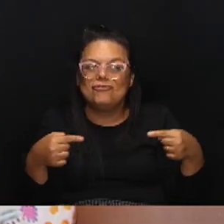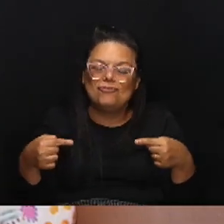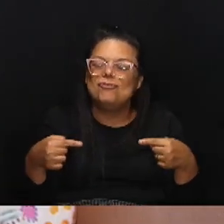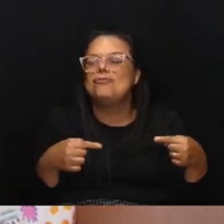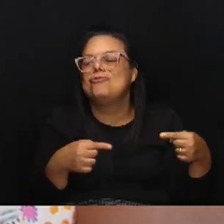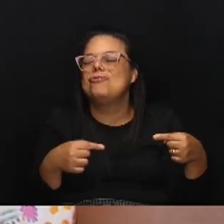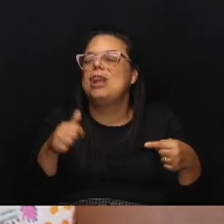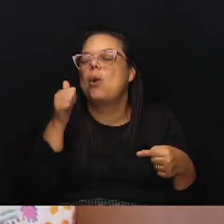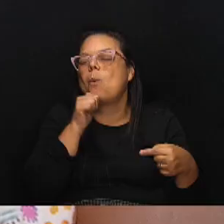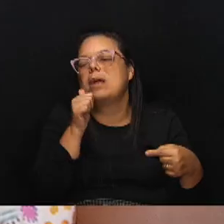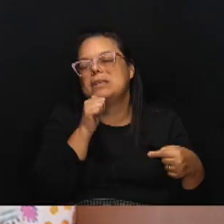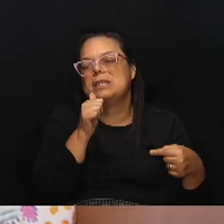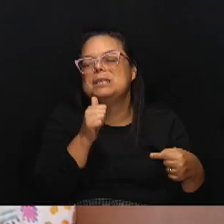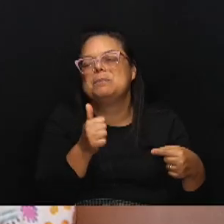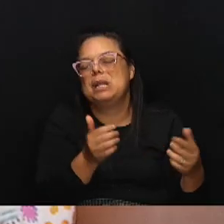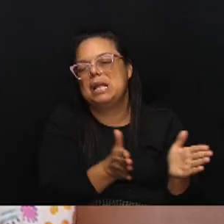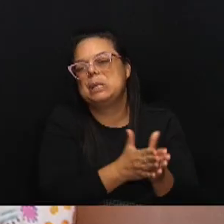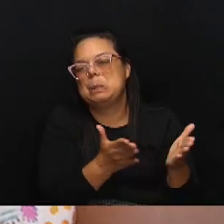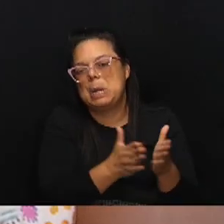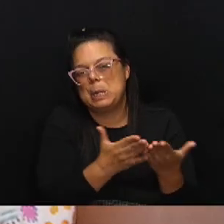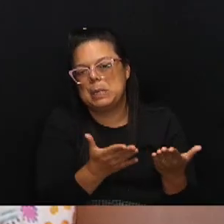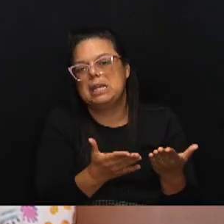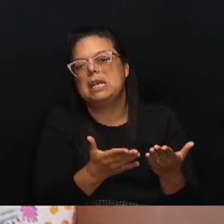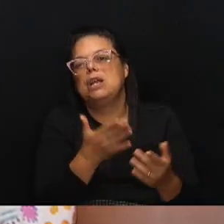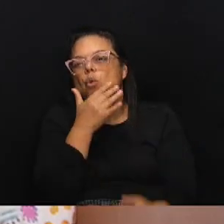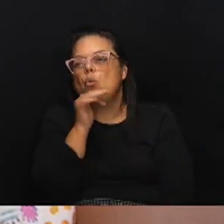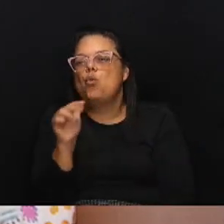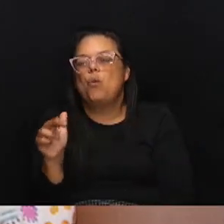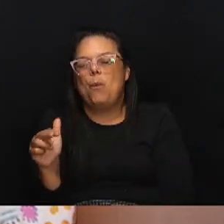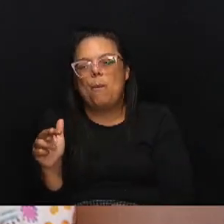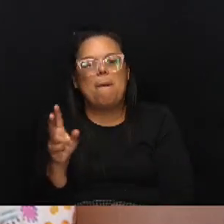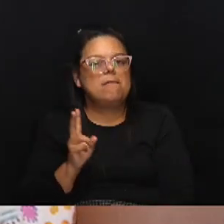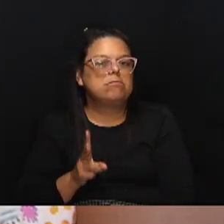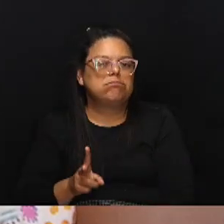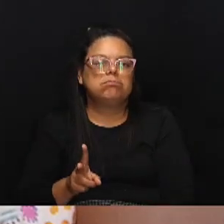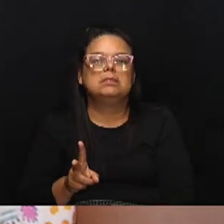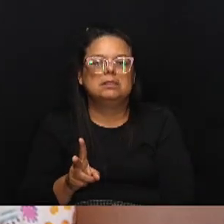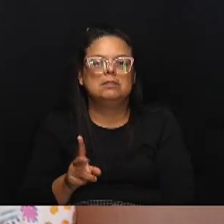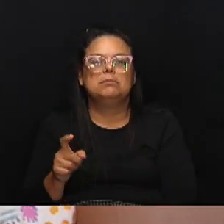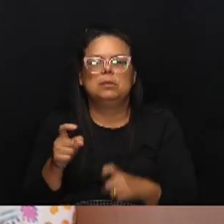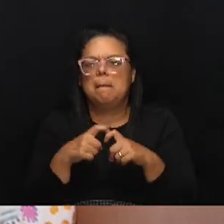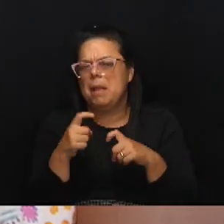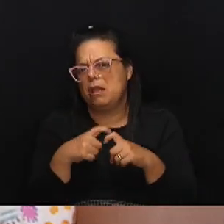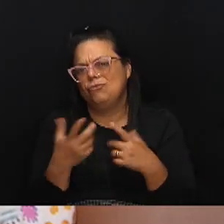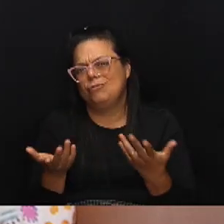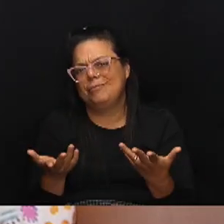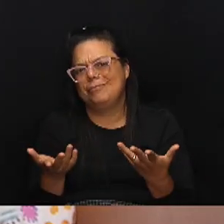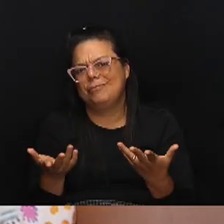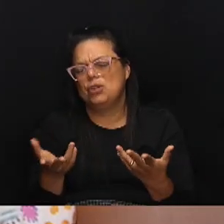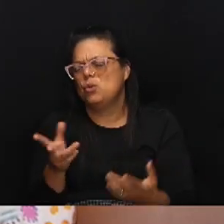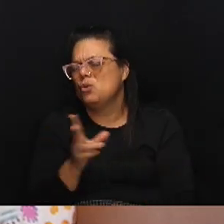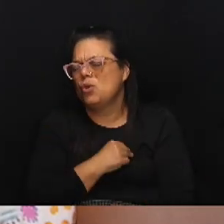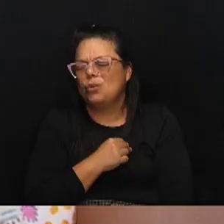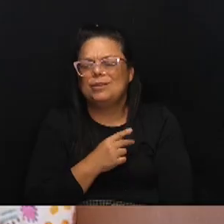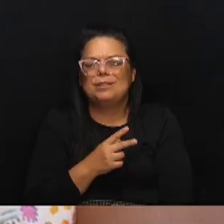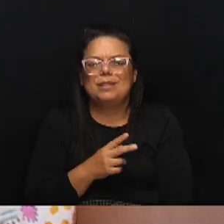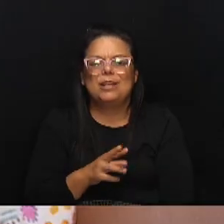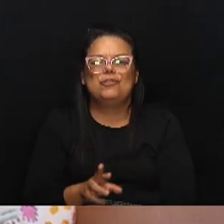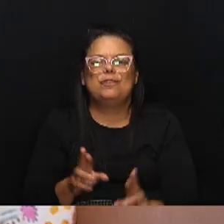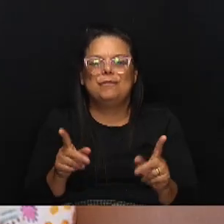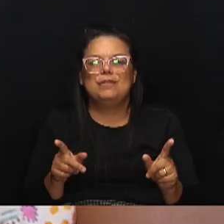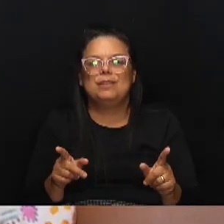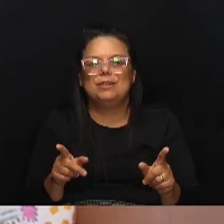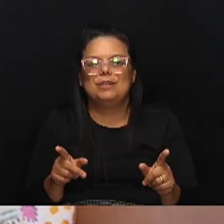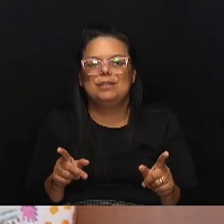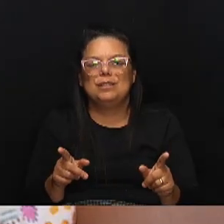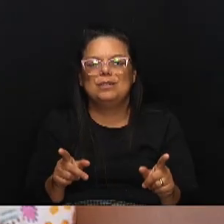nível delas. Diferentemente do irmão. O irmão vai ser um grande, inclusive médico. É impressionante a diferença entre a